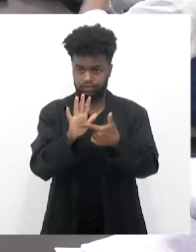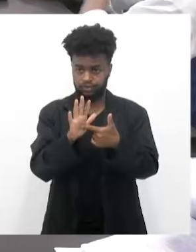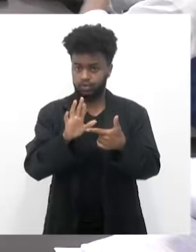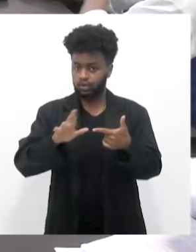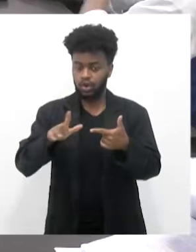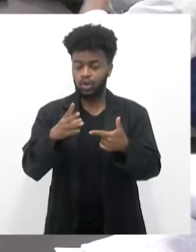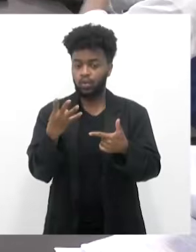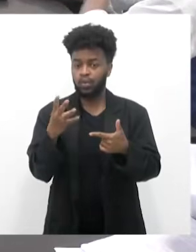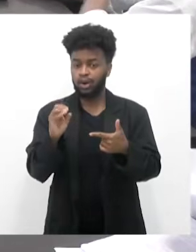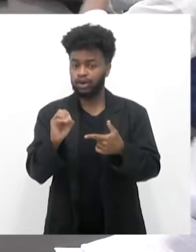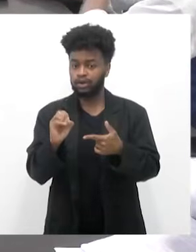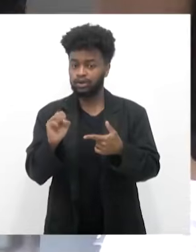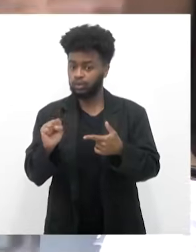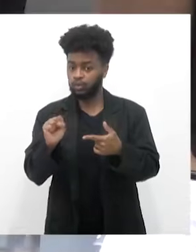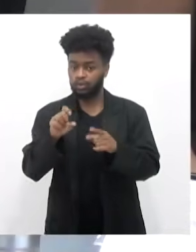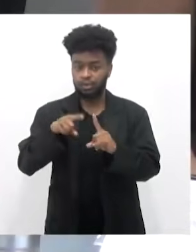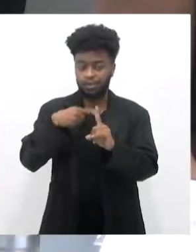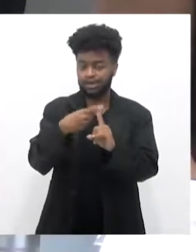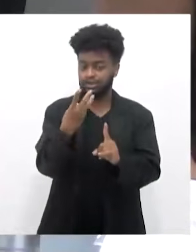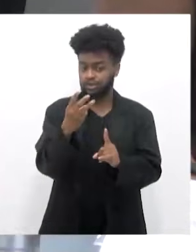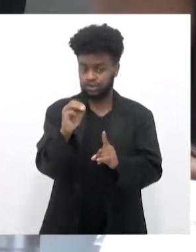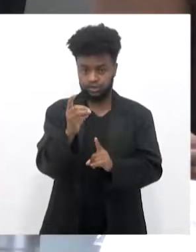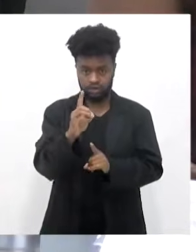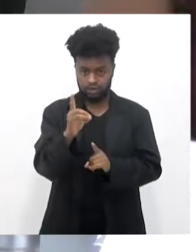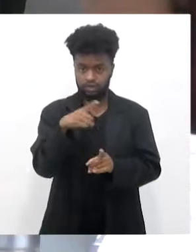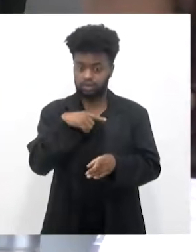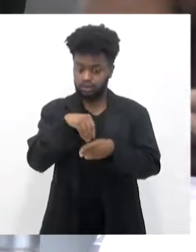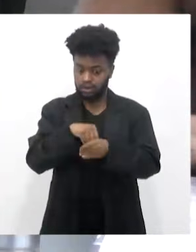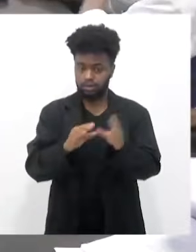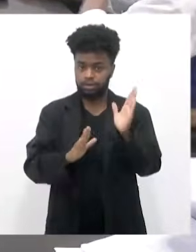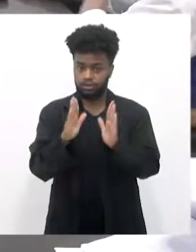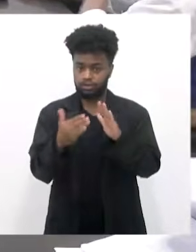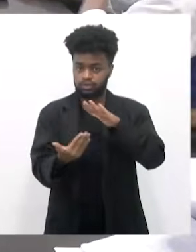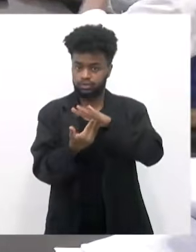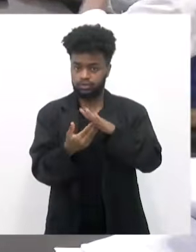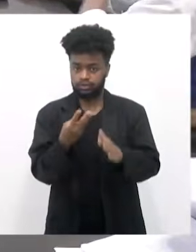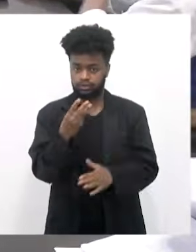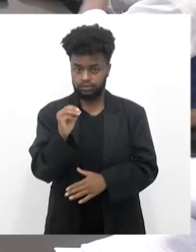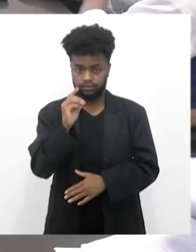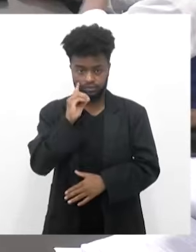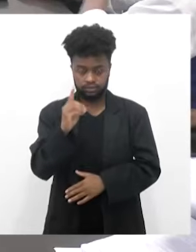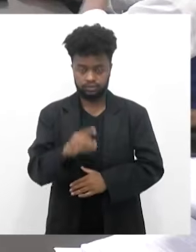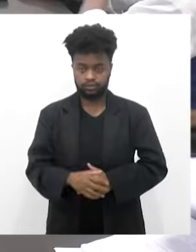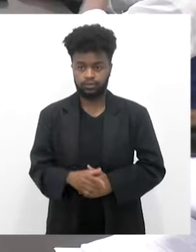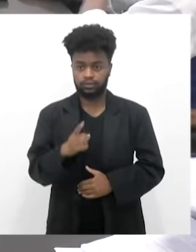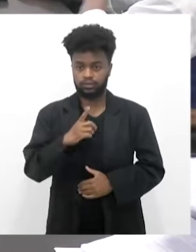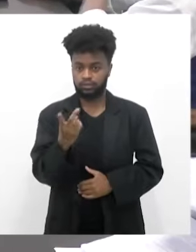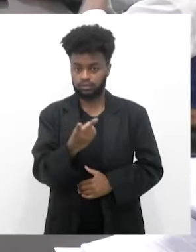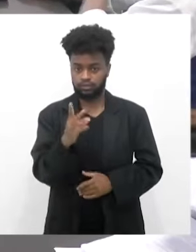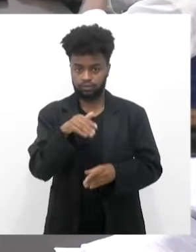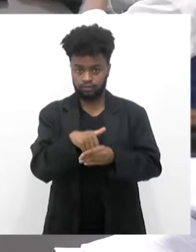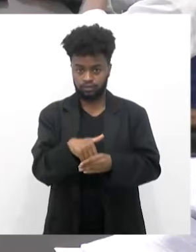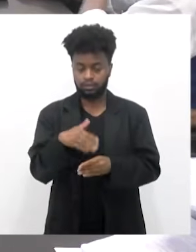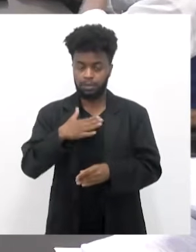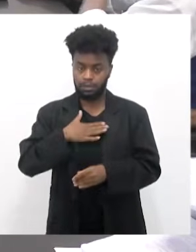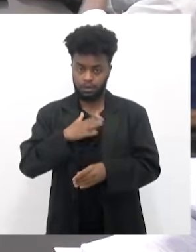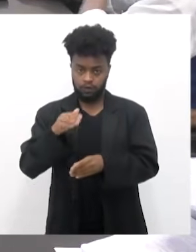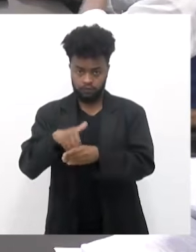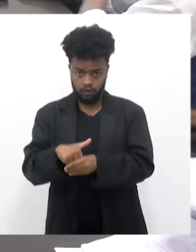é 48 mais 30. 48 horas dentro dos 30. Sim. Então, há sobre a mesa 2 votos. O voto